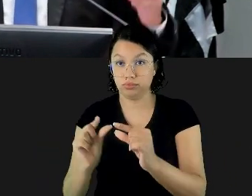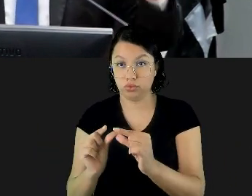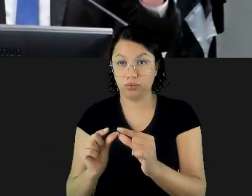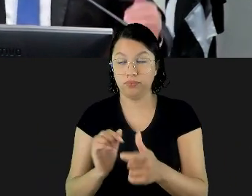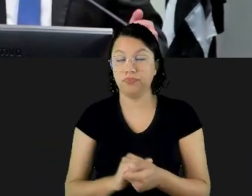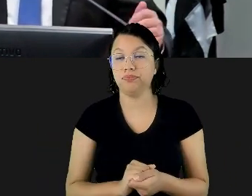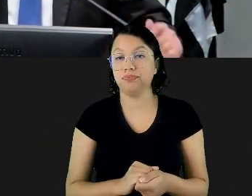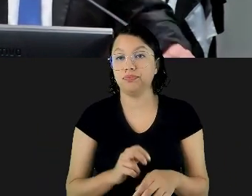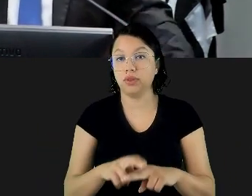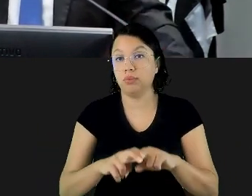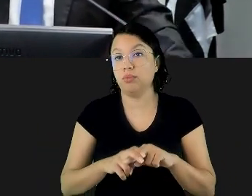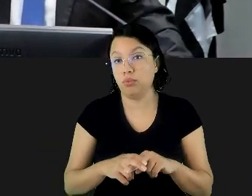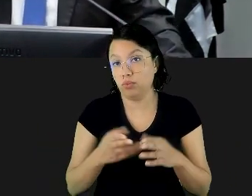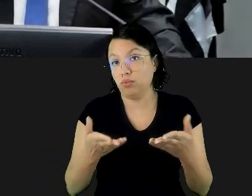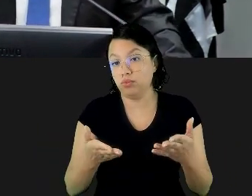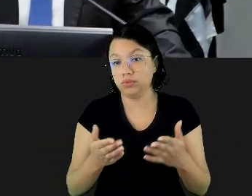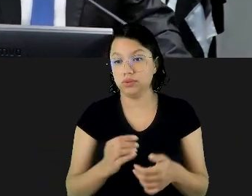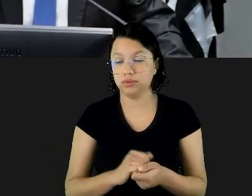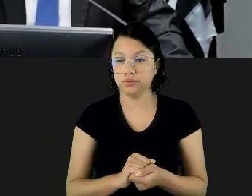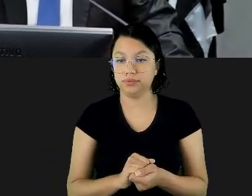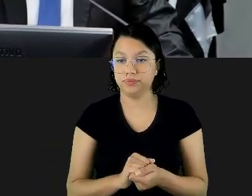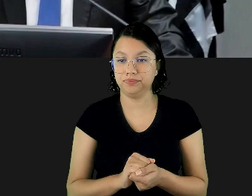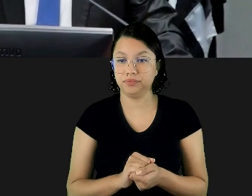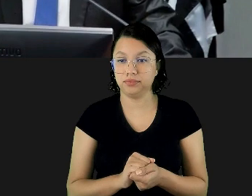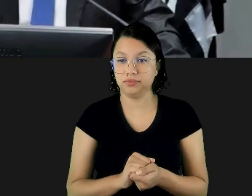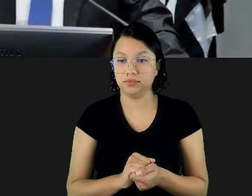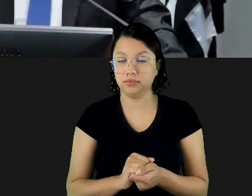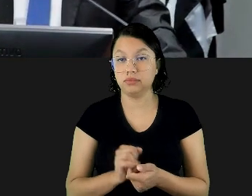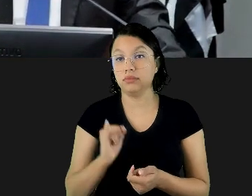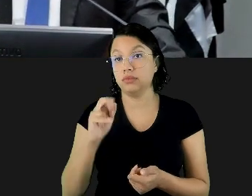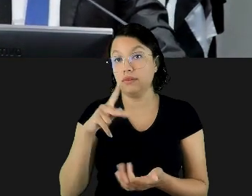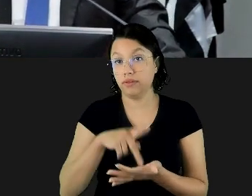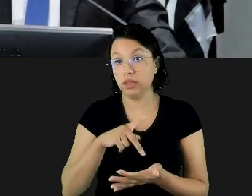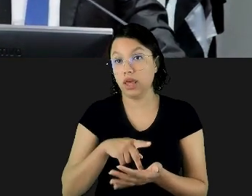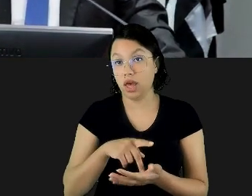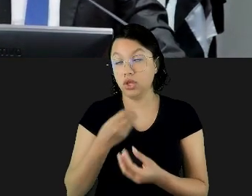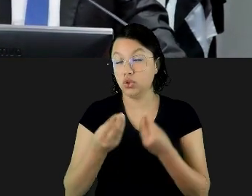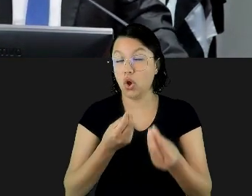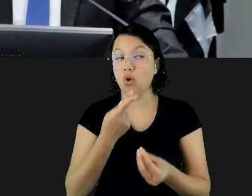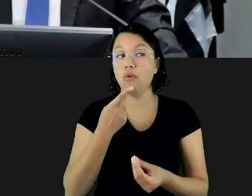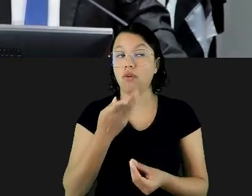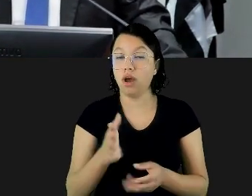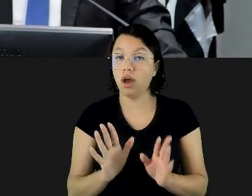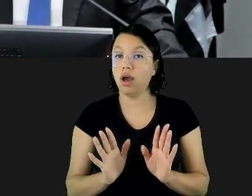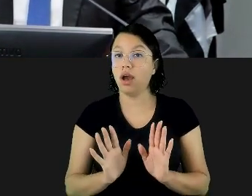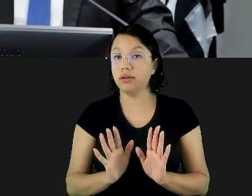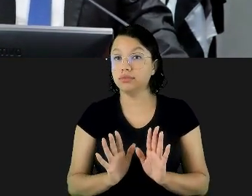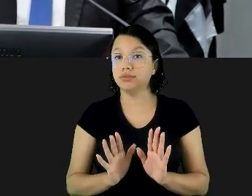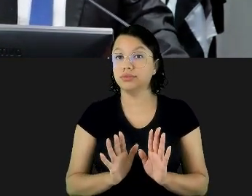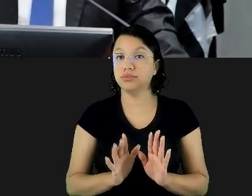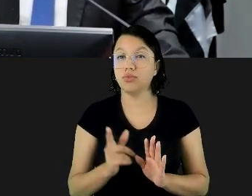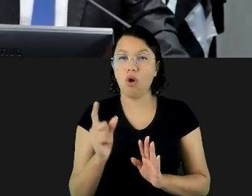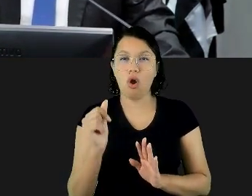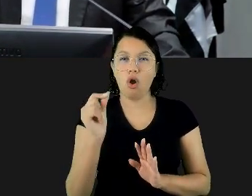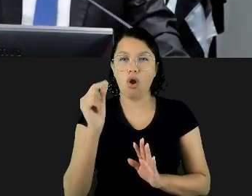se isso é verdade como é, um custo menor.